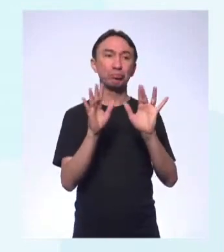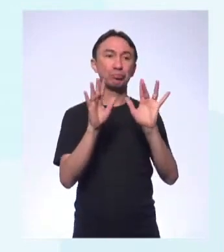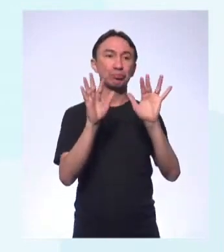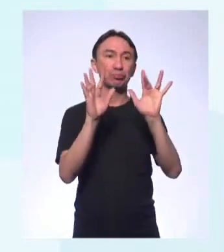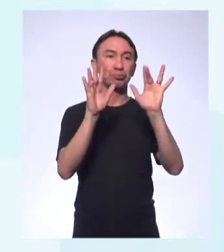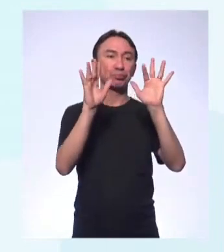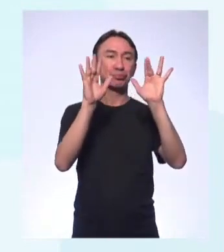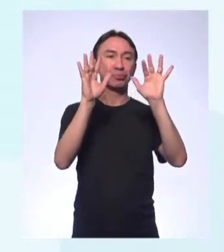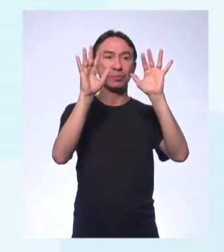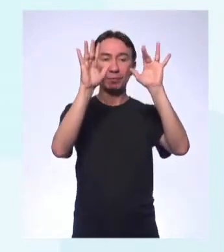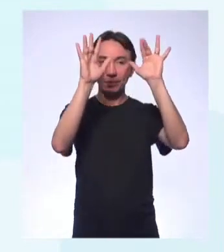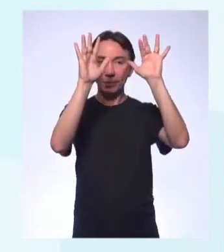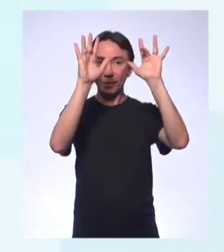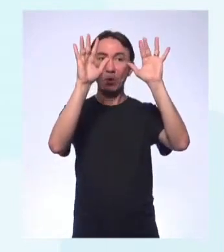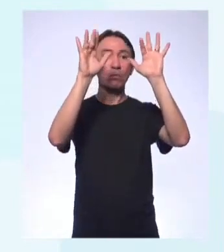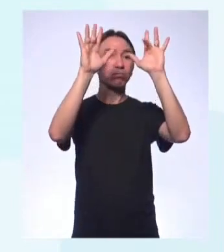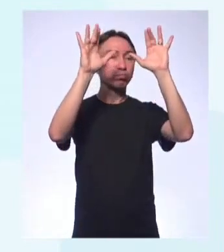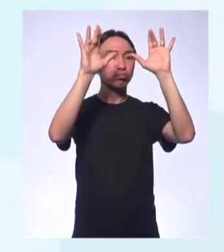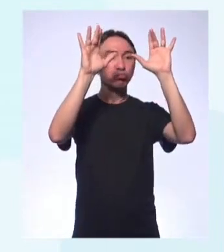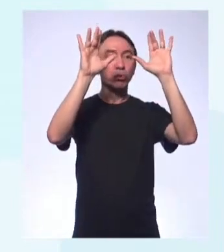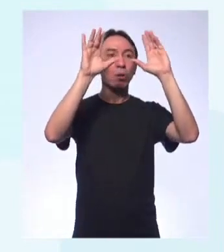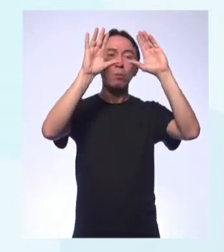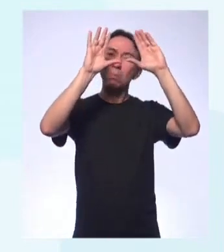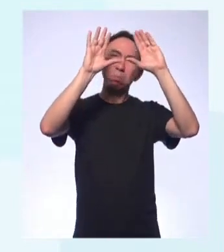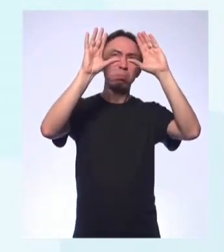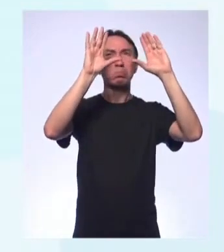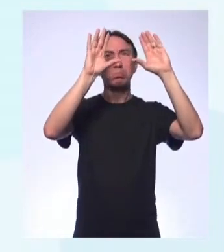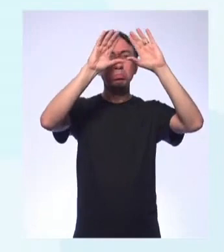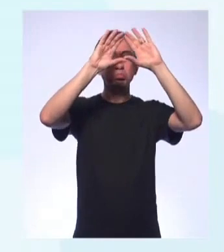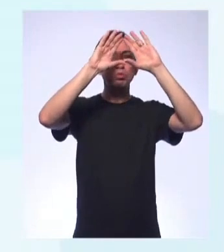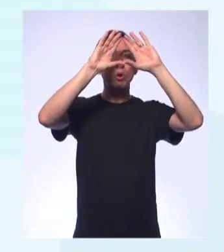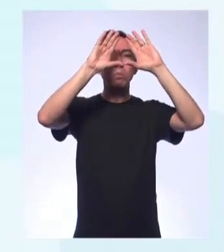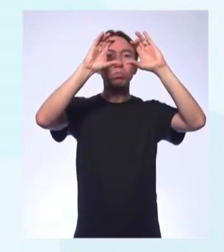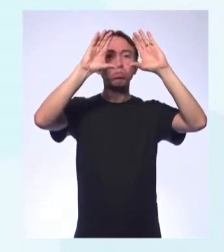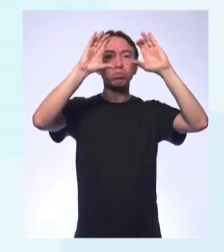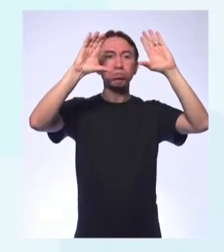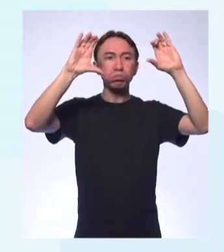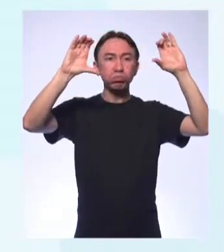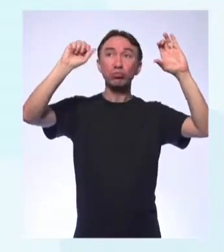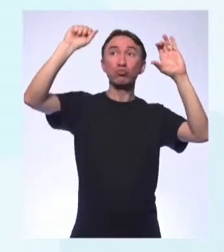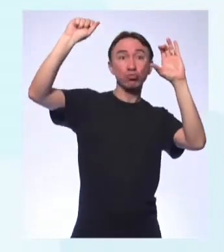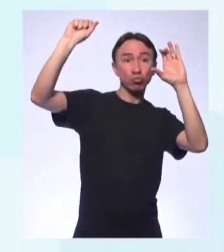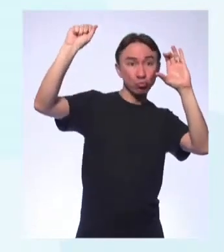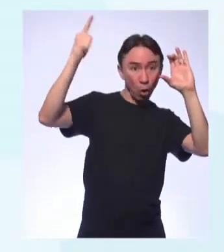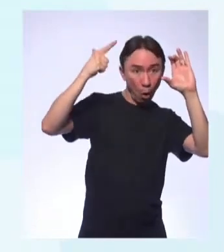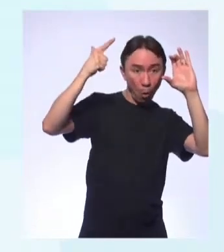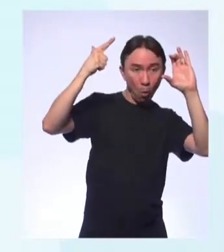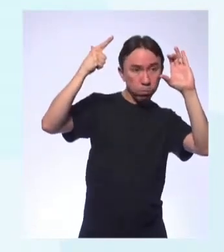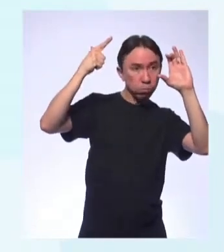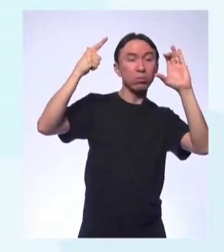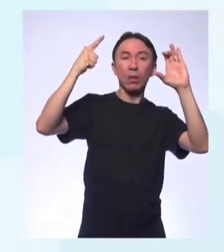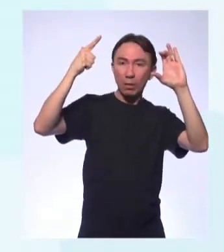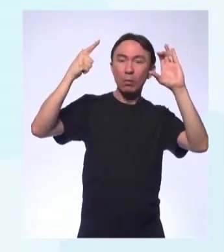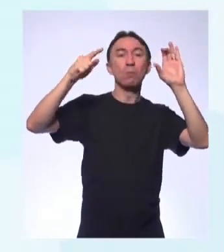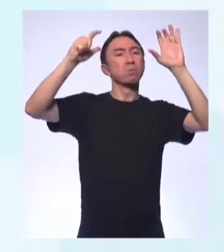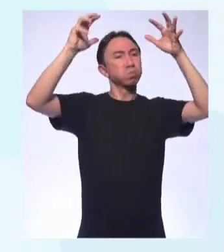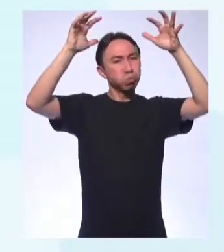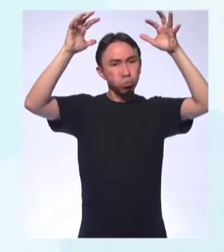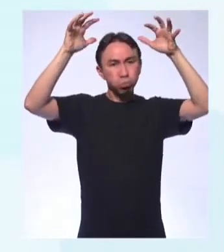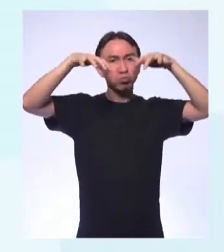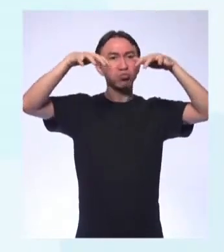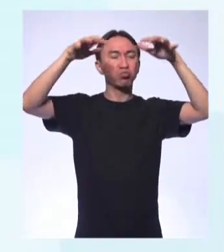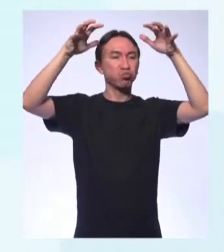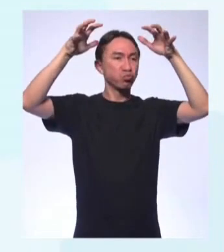ok? Vai subindo até uma certa altitude, com a luz solar ocorre a condensação, ela passa do